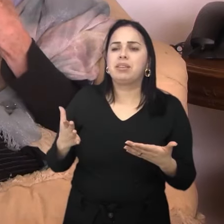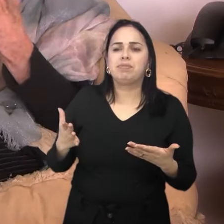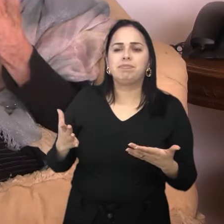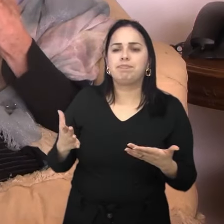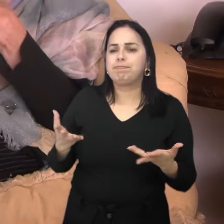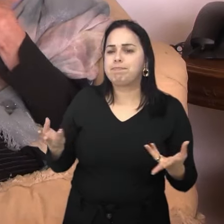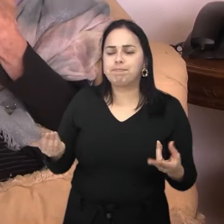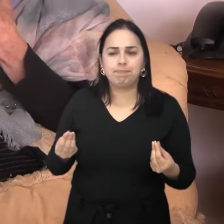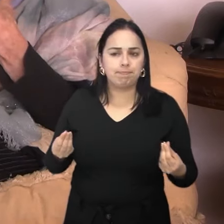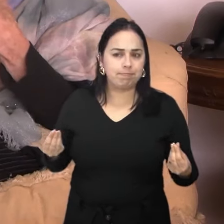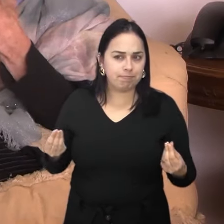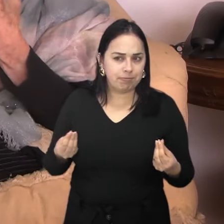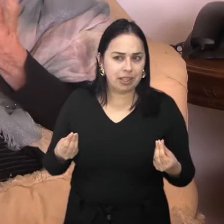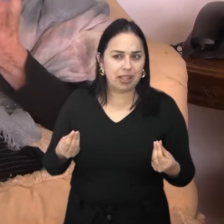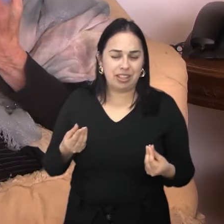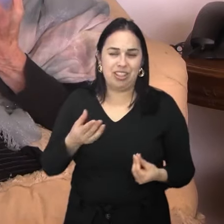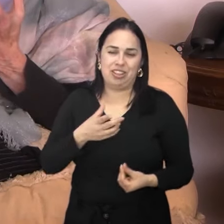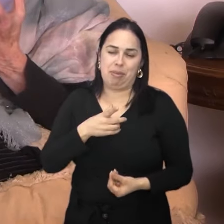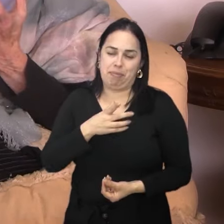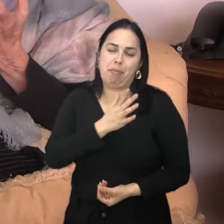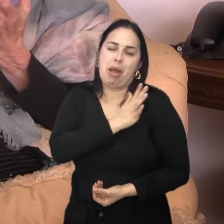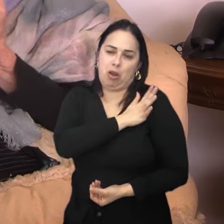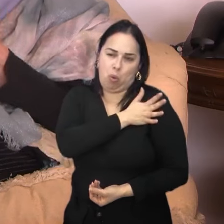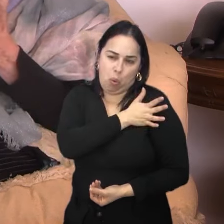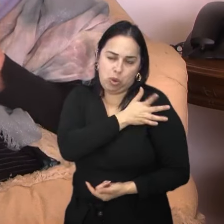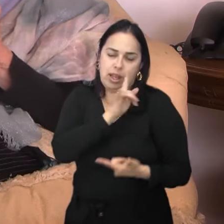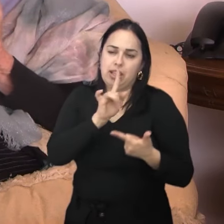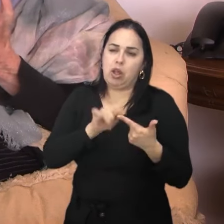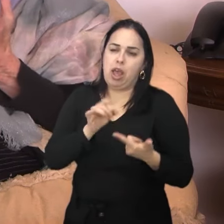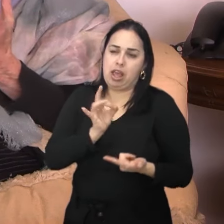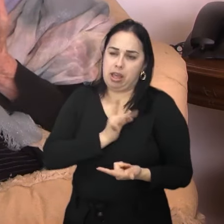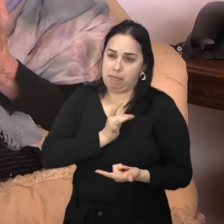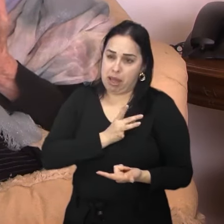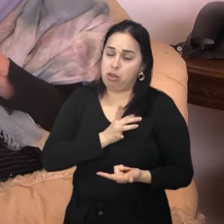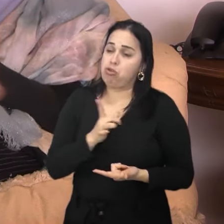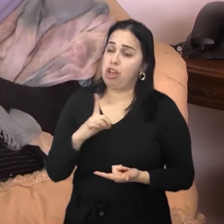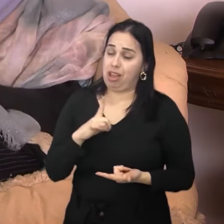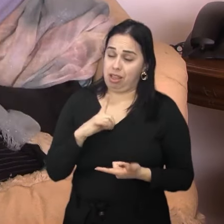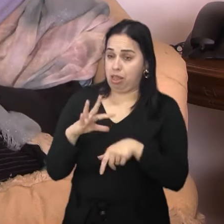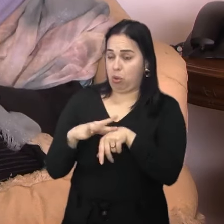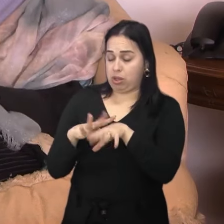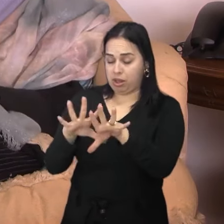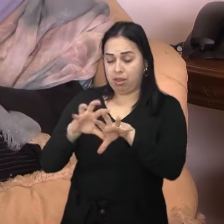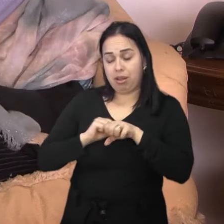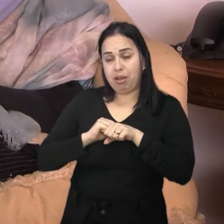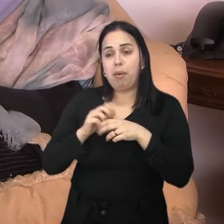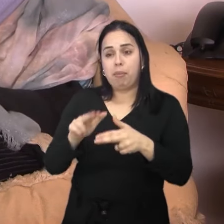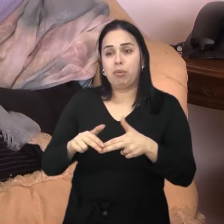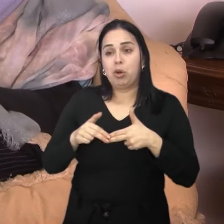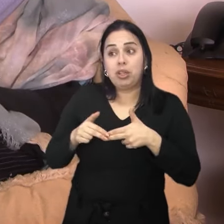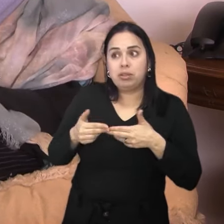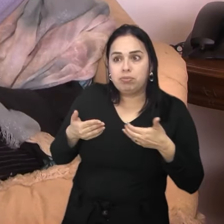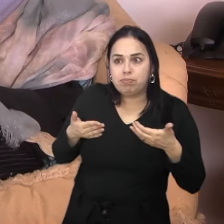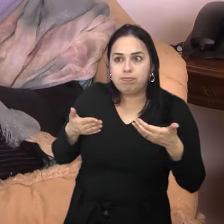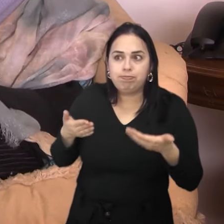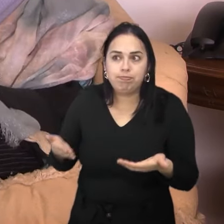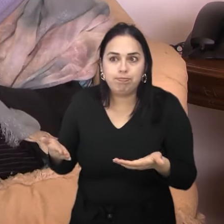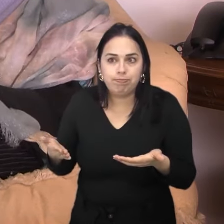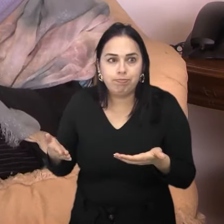não era assim, com tanto preconceito e medo da tuberculose, né? Então assim que eu